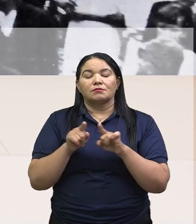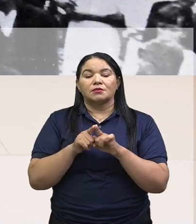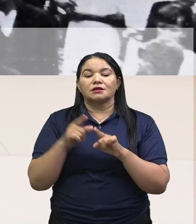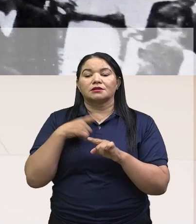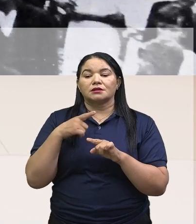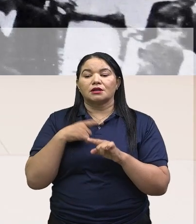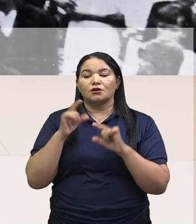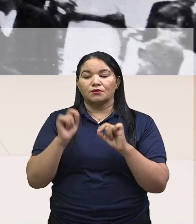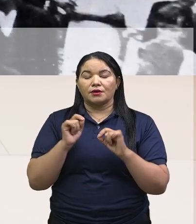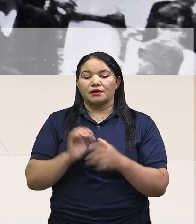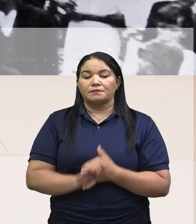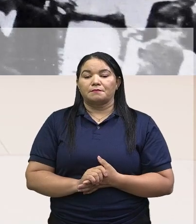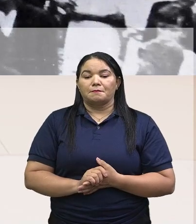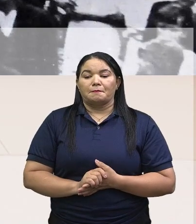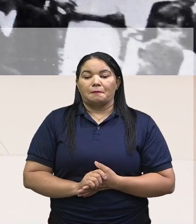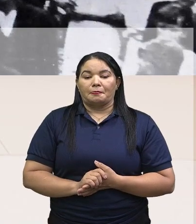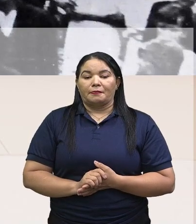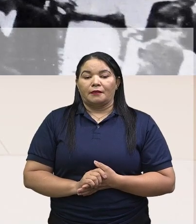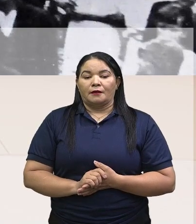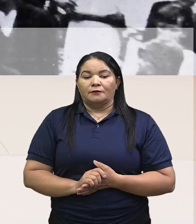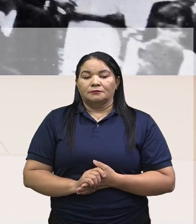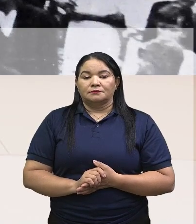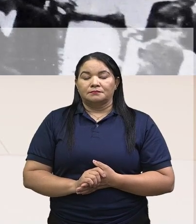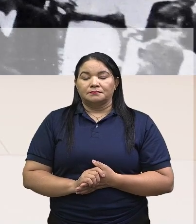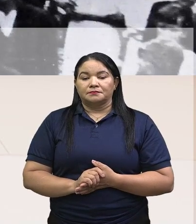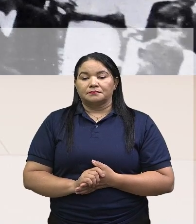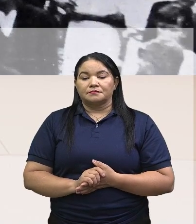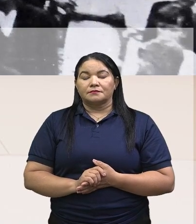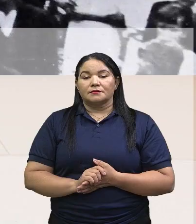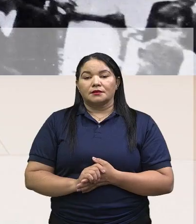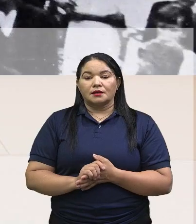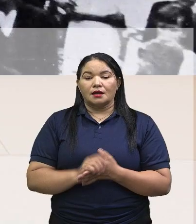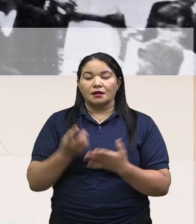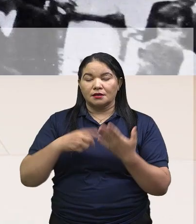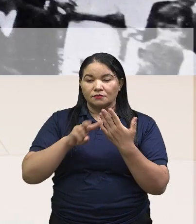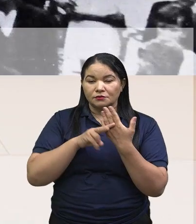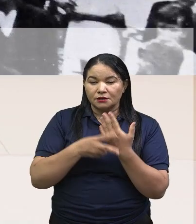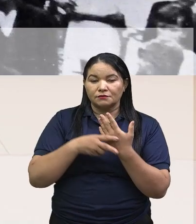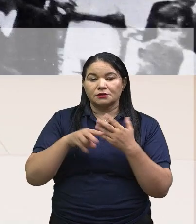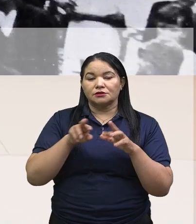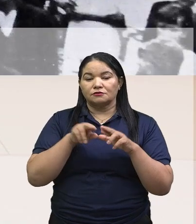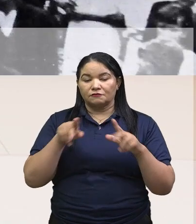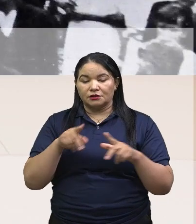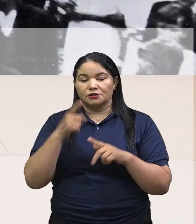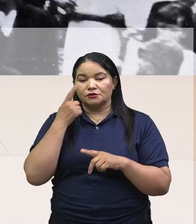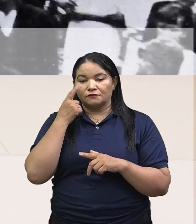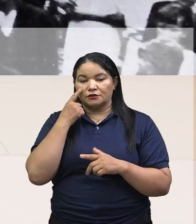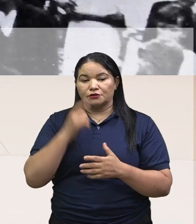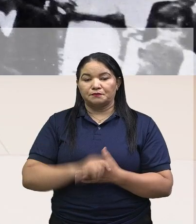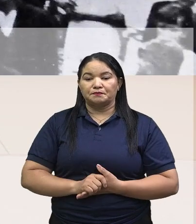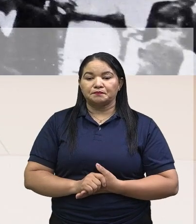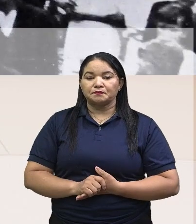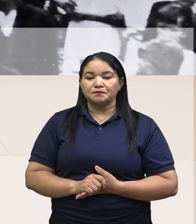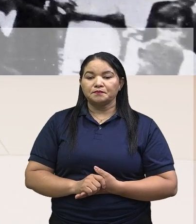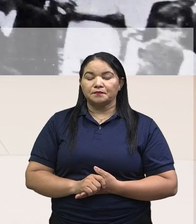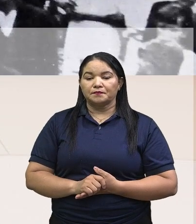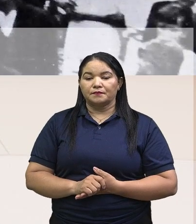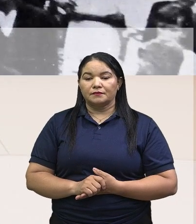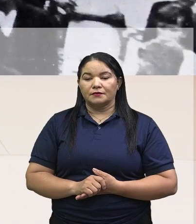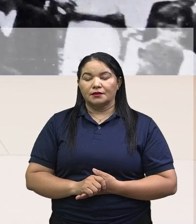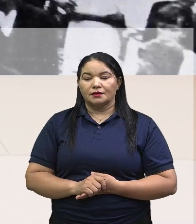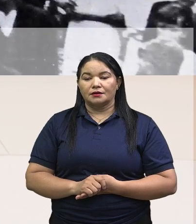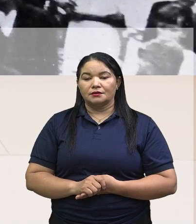da repressão, né, você vai ter outras consequências, como vamos ver na próxima cartela. Na